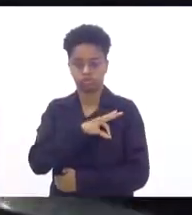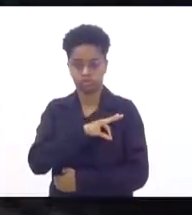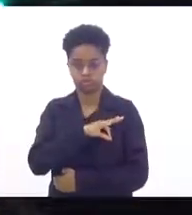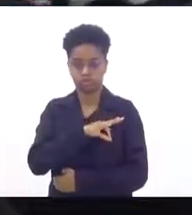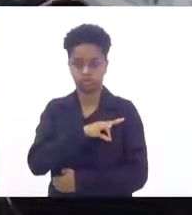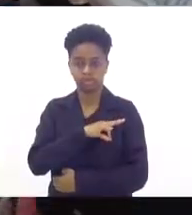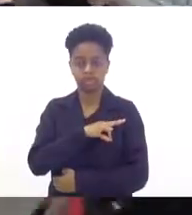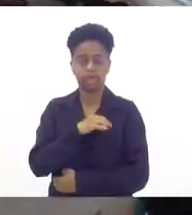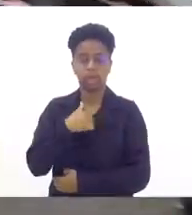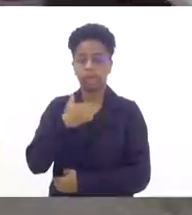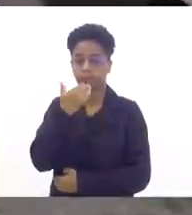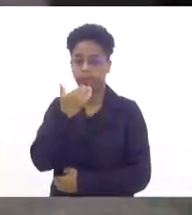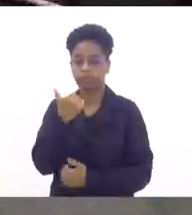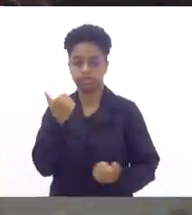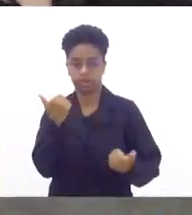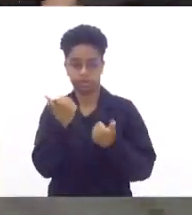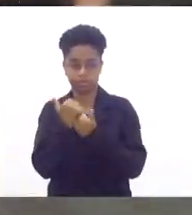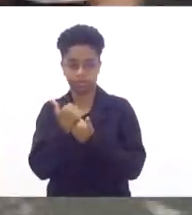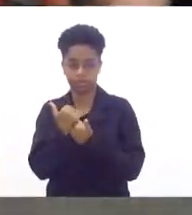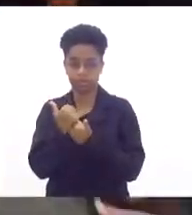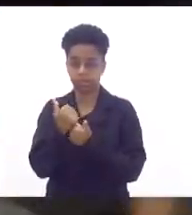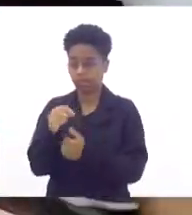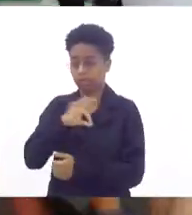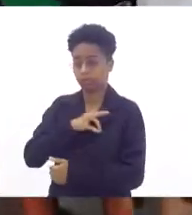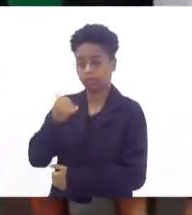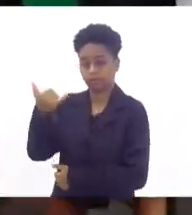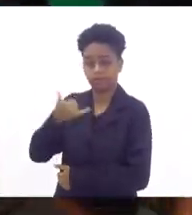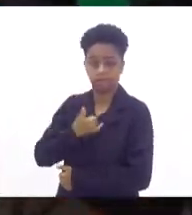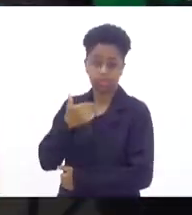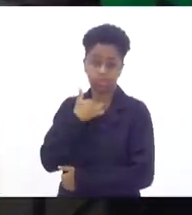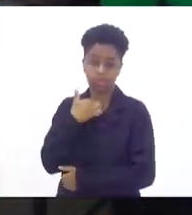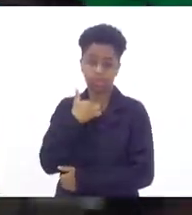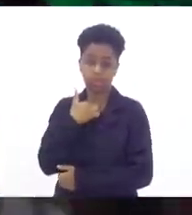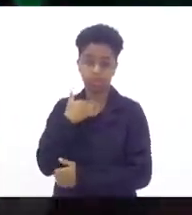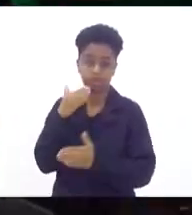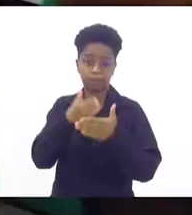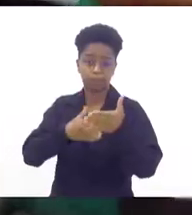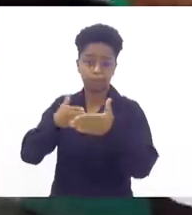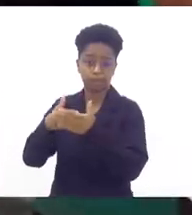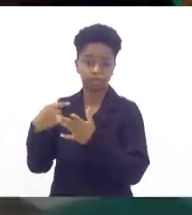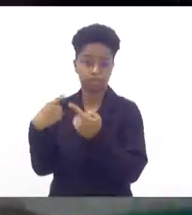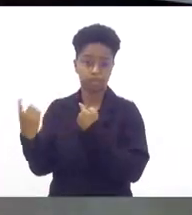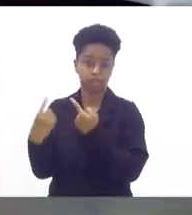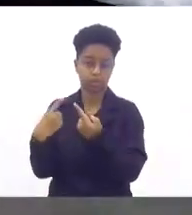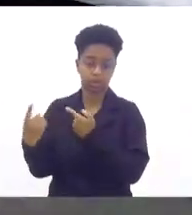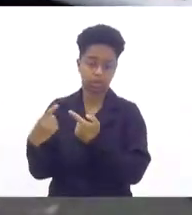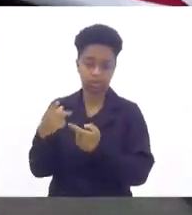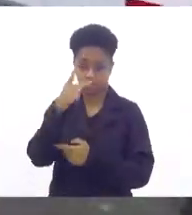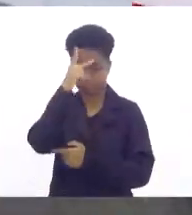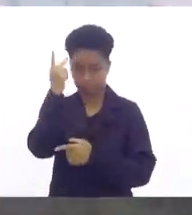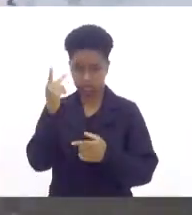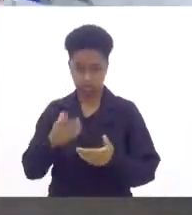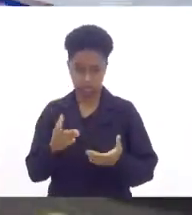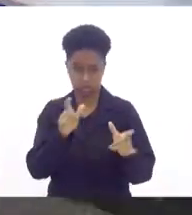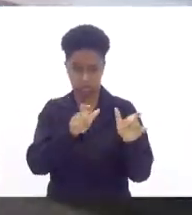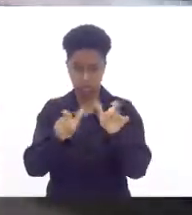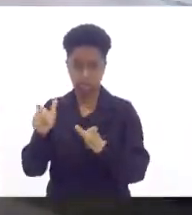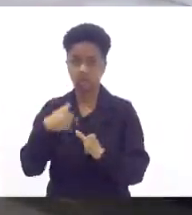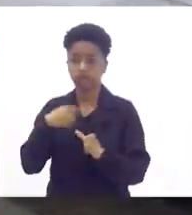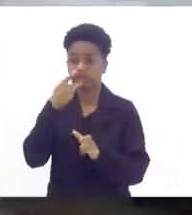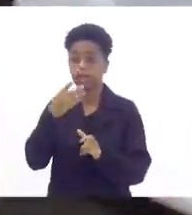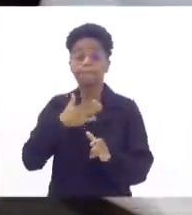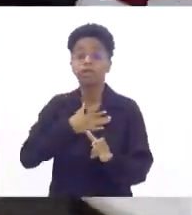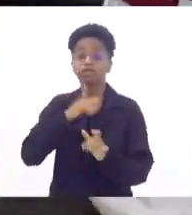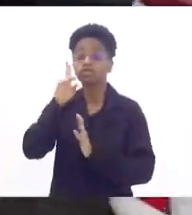fui pedir auxílio eles me falaram que não podiam impedir o direito de ir e vir dos torcedores e eu perguntei para ele e o meu direito